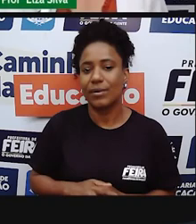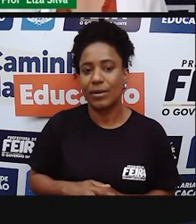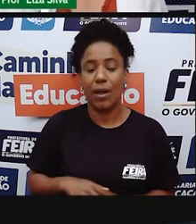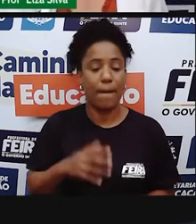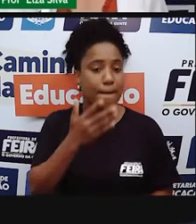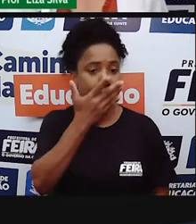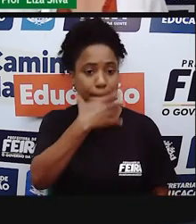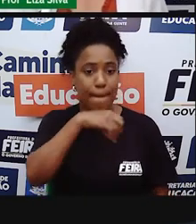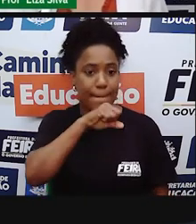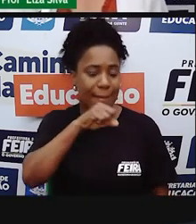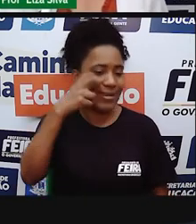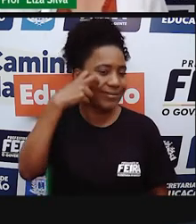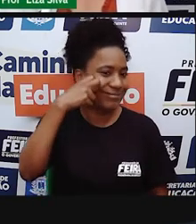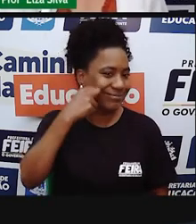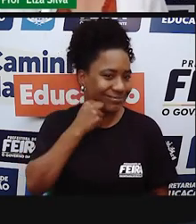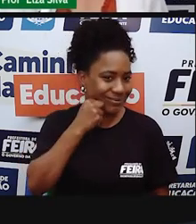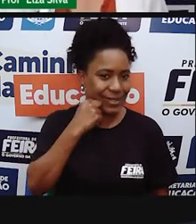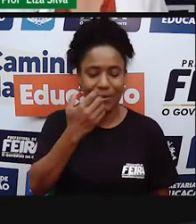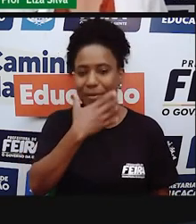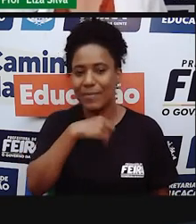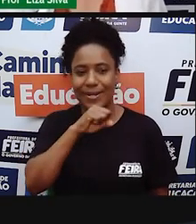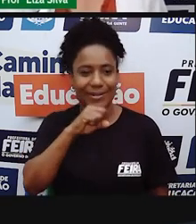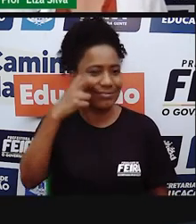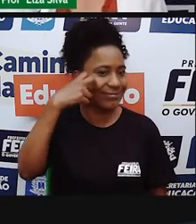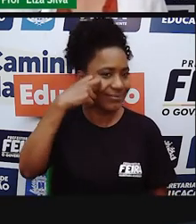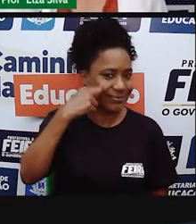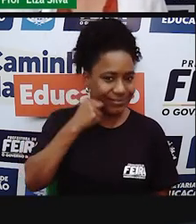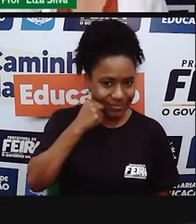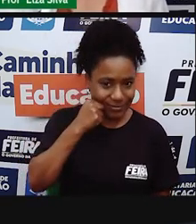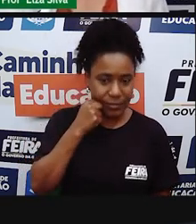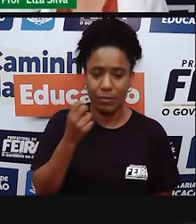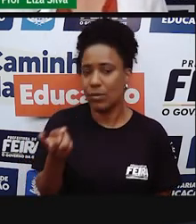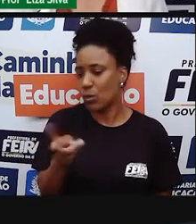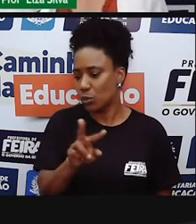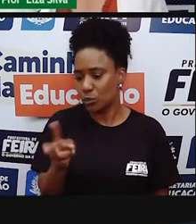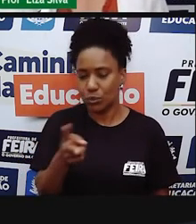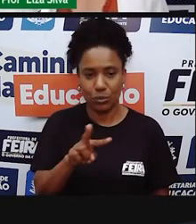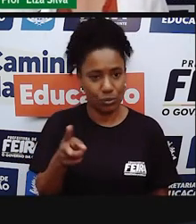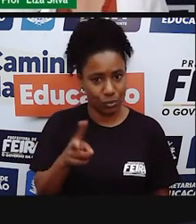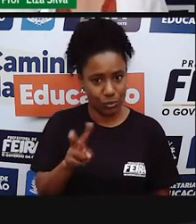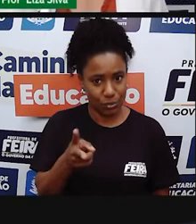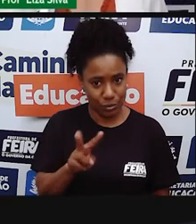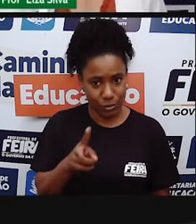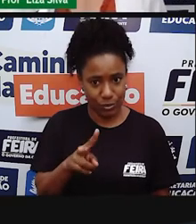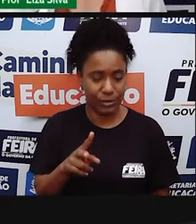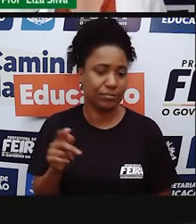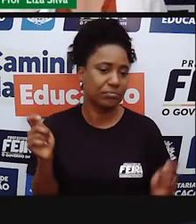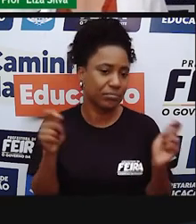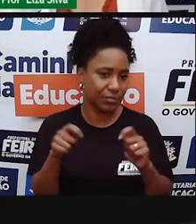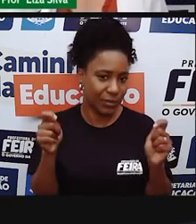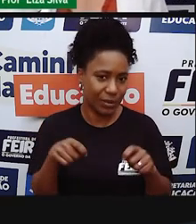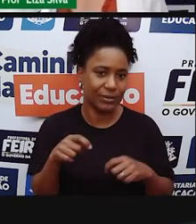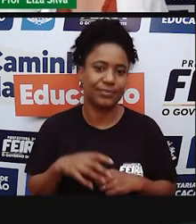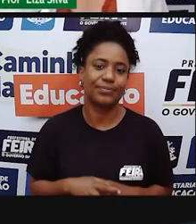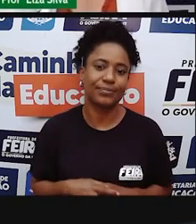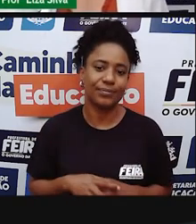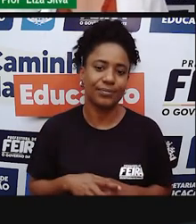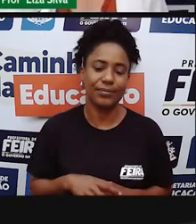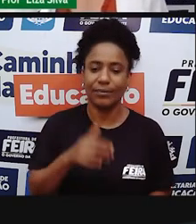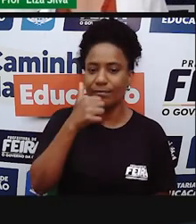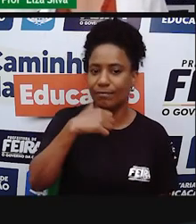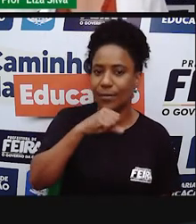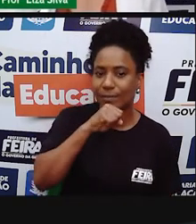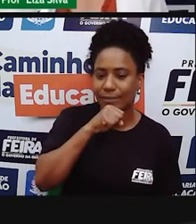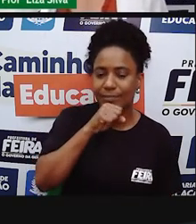Foster mother, mãe adotiva. Então, ambos, foster father and foster mother,